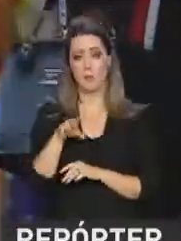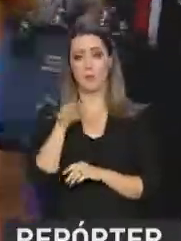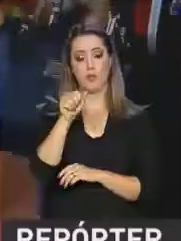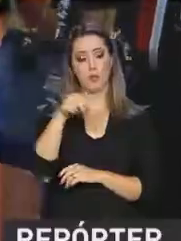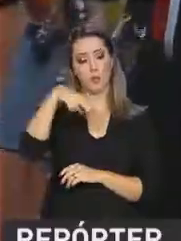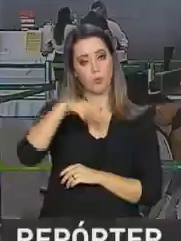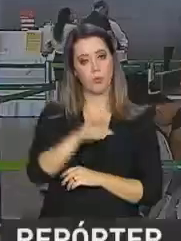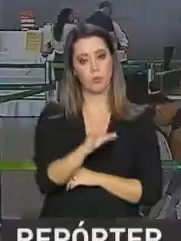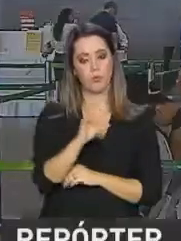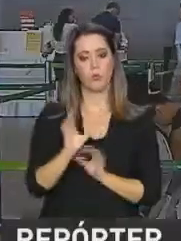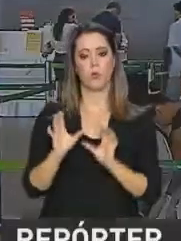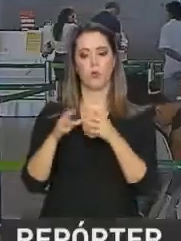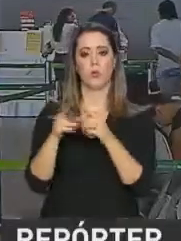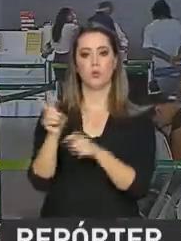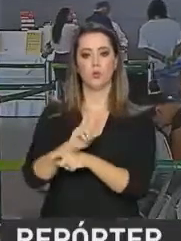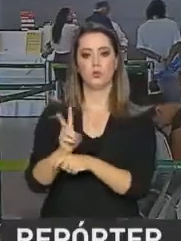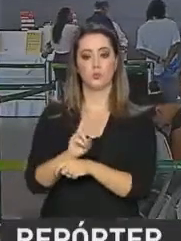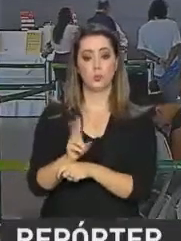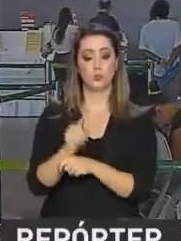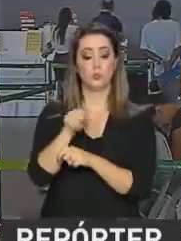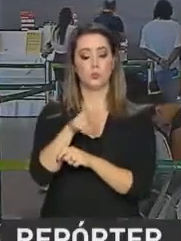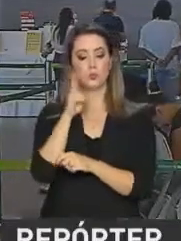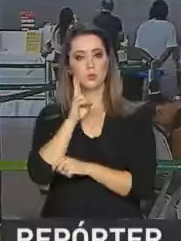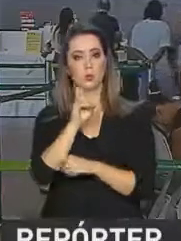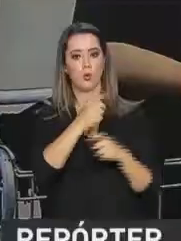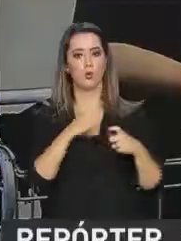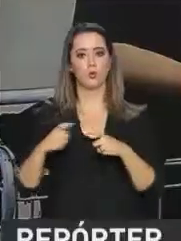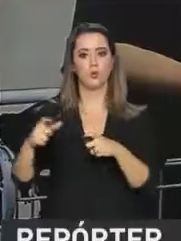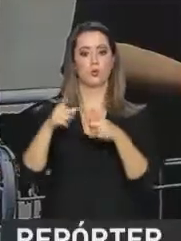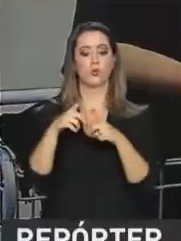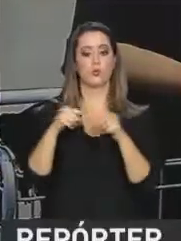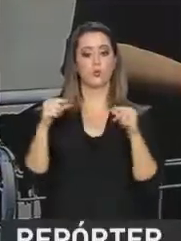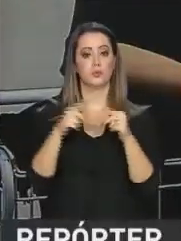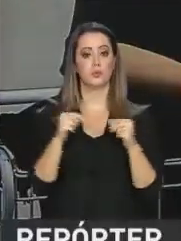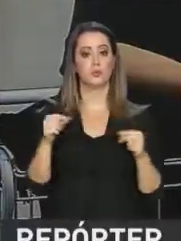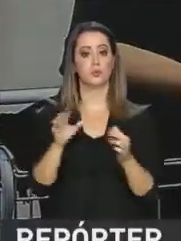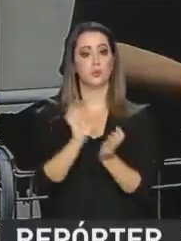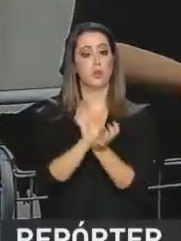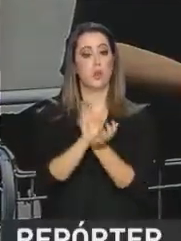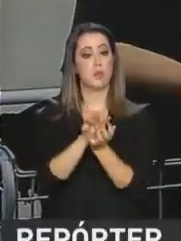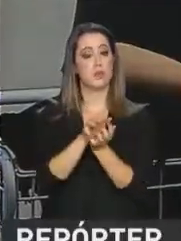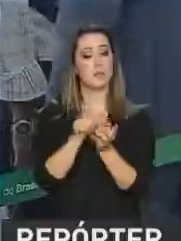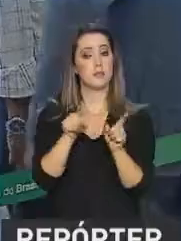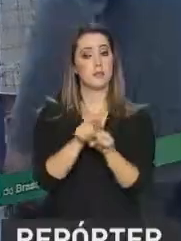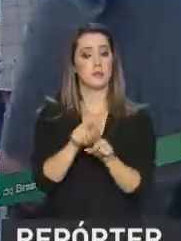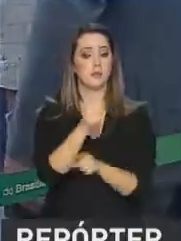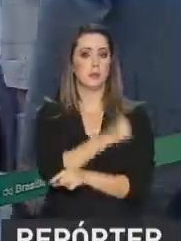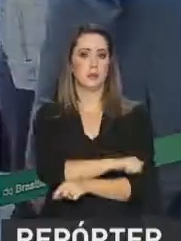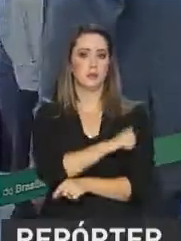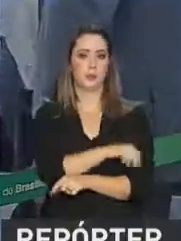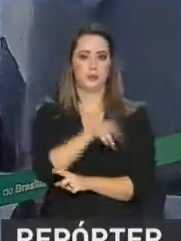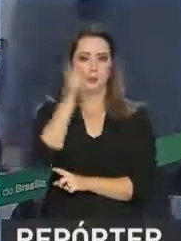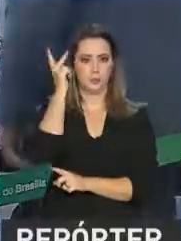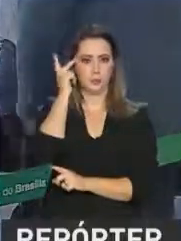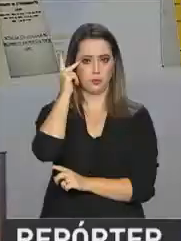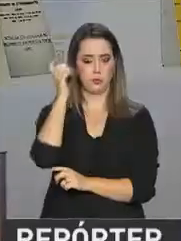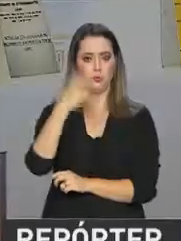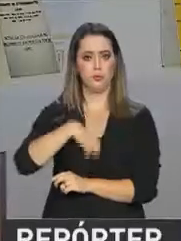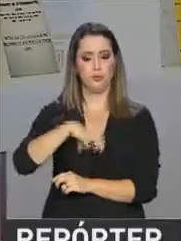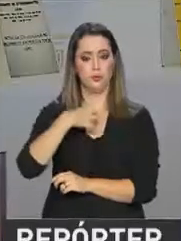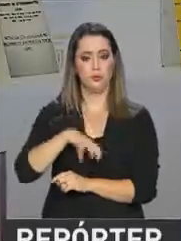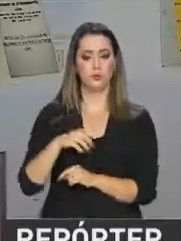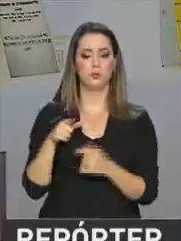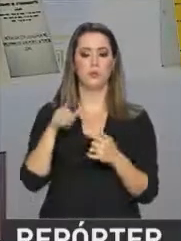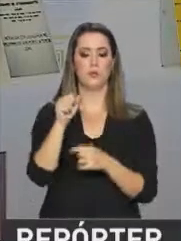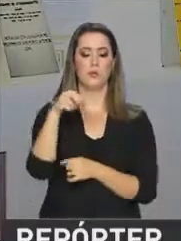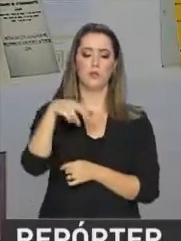anac aumentou a fiscalização nos aeroportos de brasília recife rio de janeiro são paulo e salvador